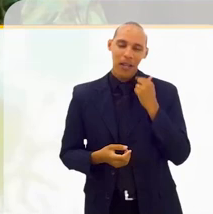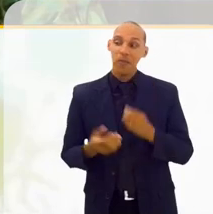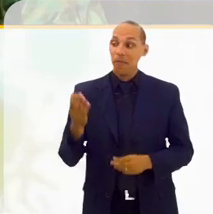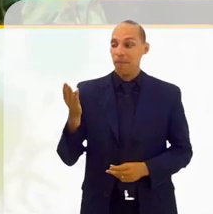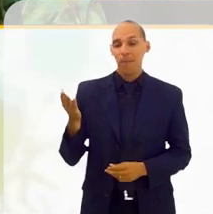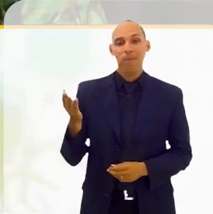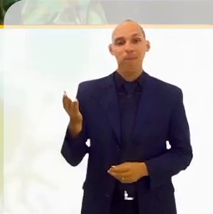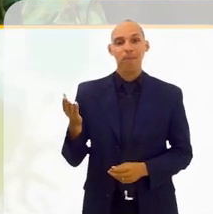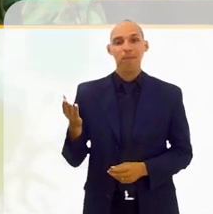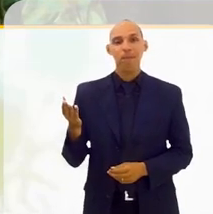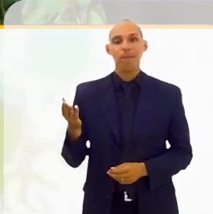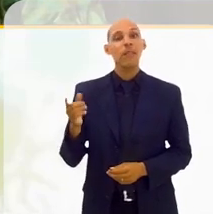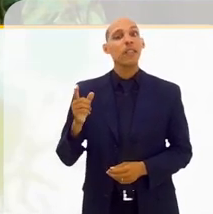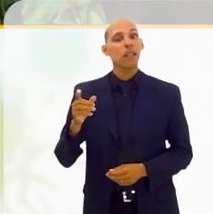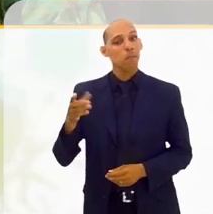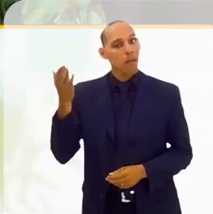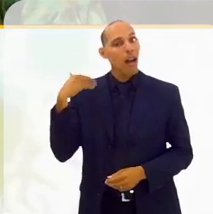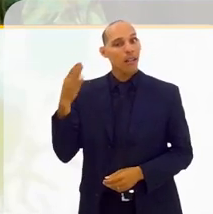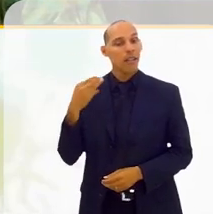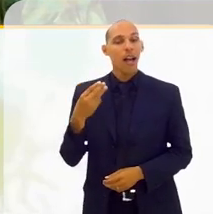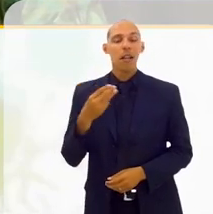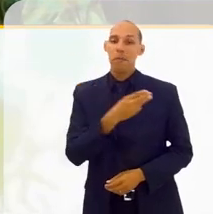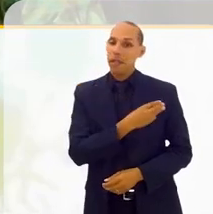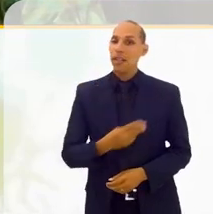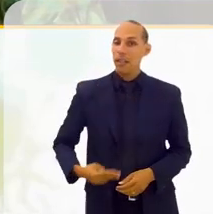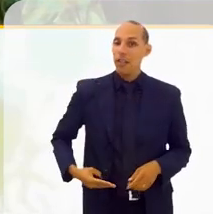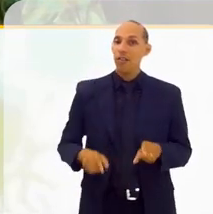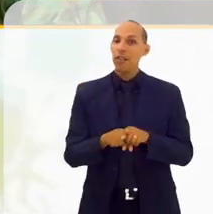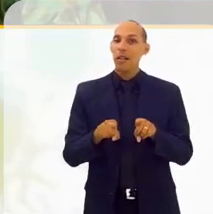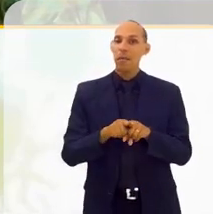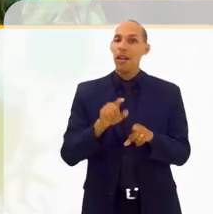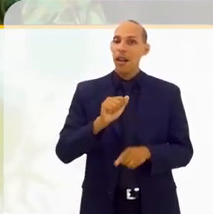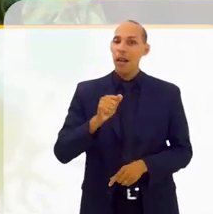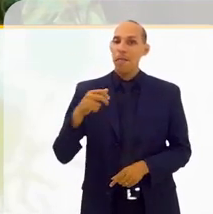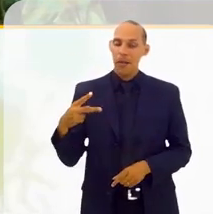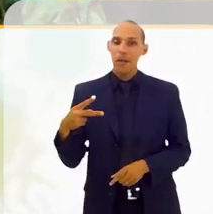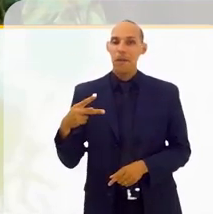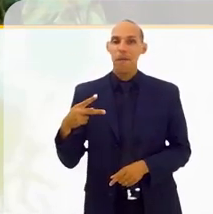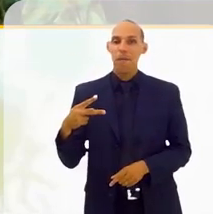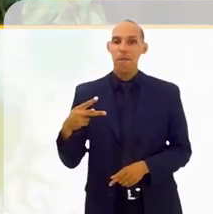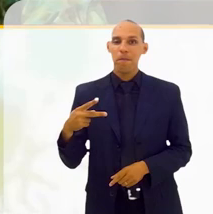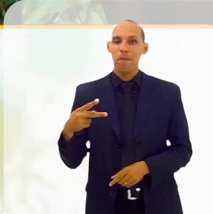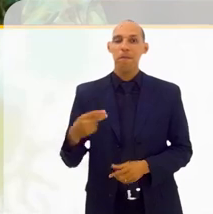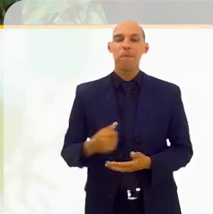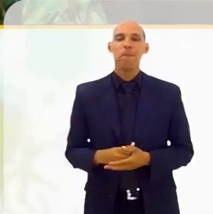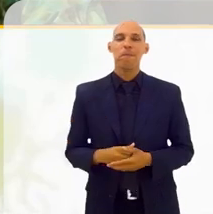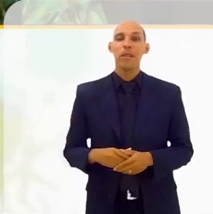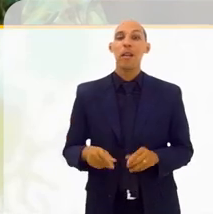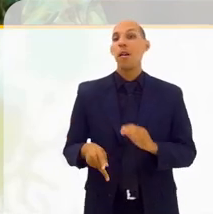ele ele foi ministro é aposentado né